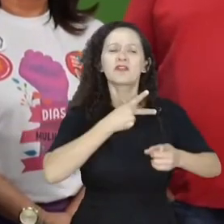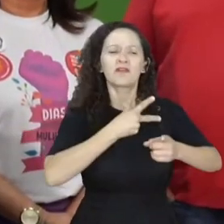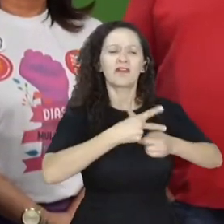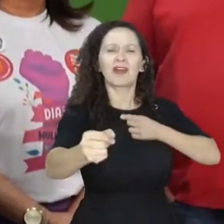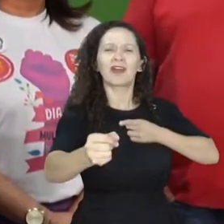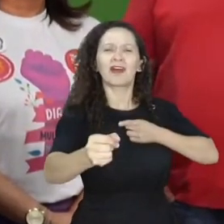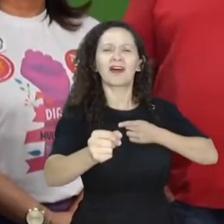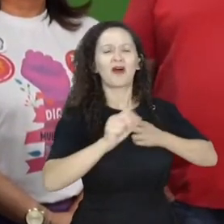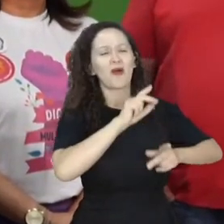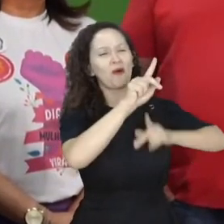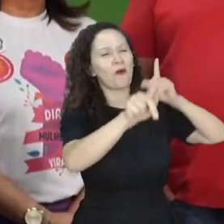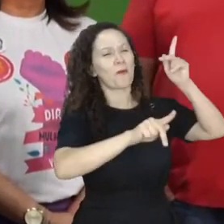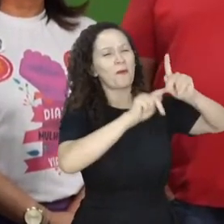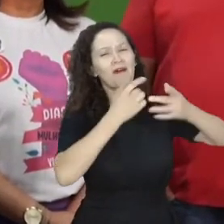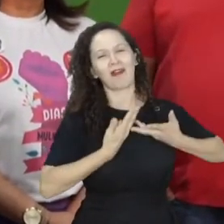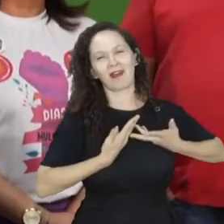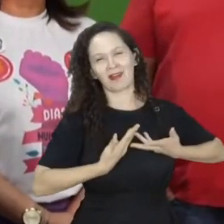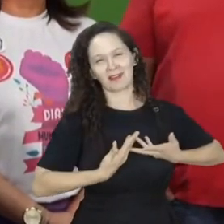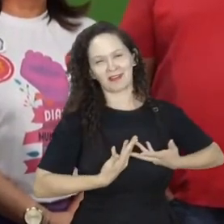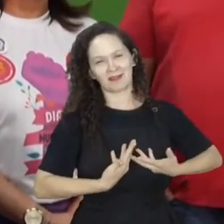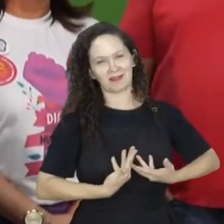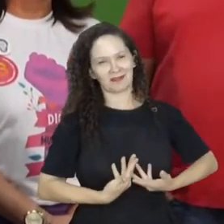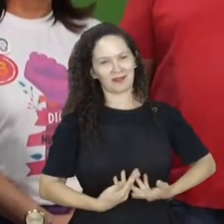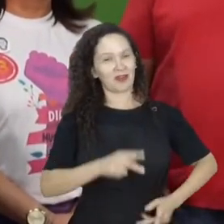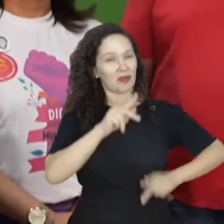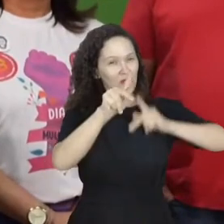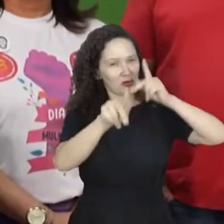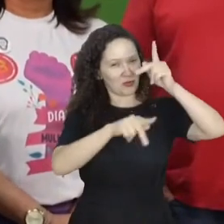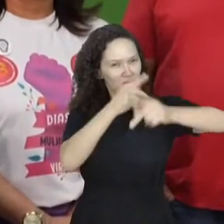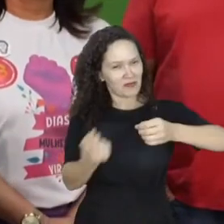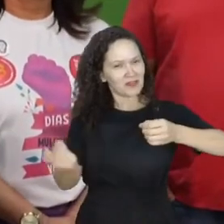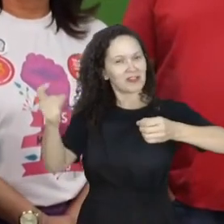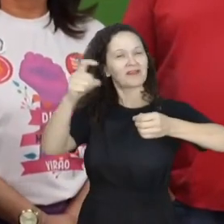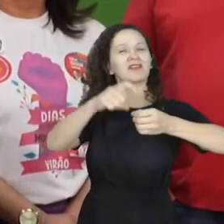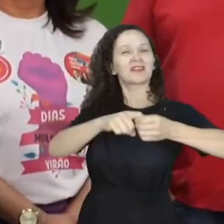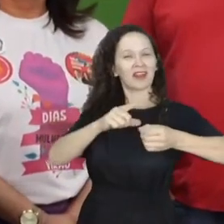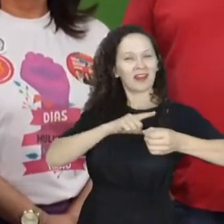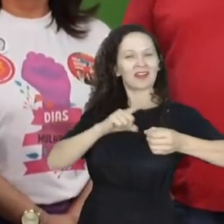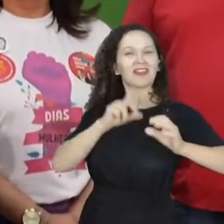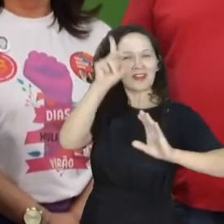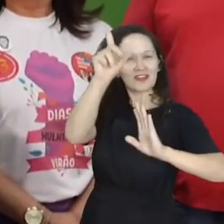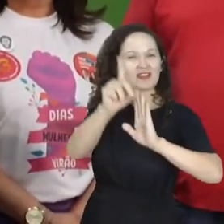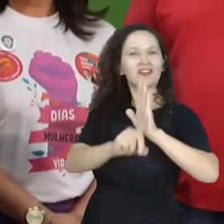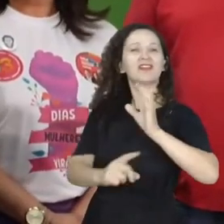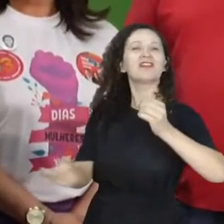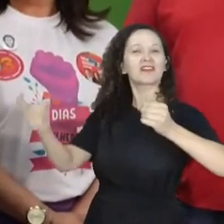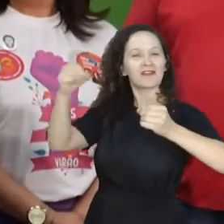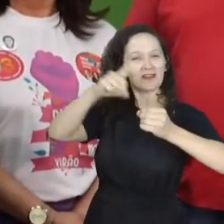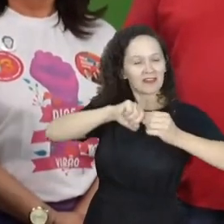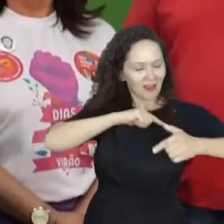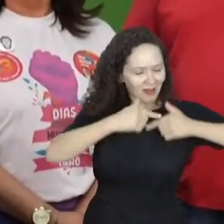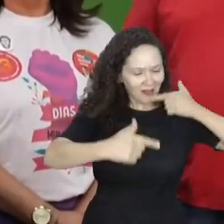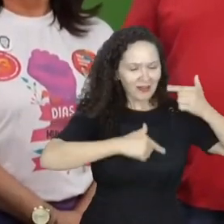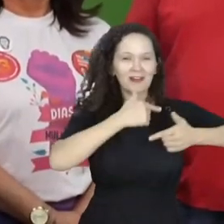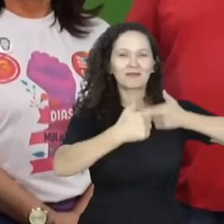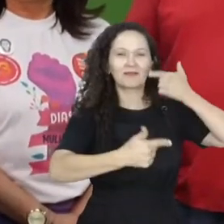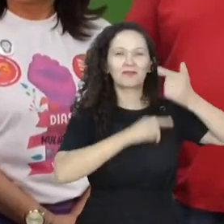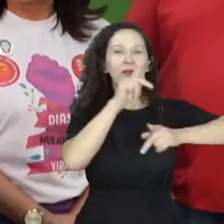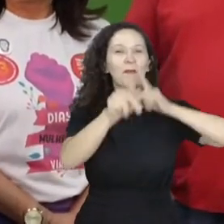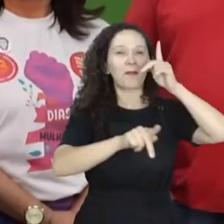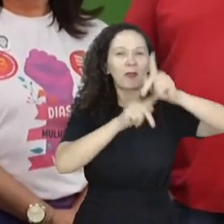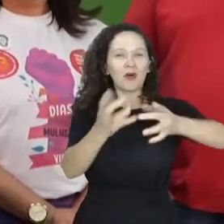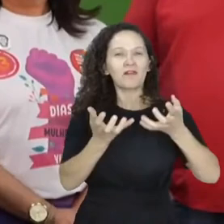povo está cansado. Porque o povo quer votar a democracia. O povo quer votar a ter emprego. O povo quer votar